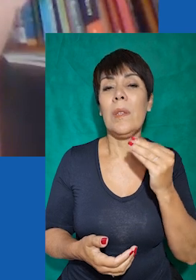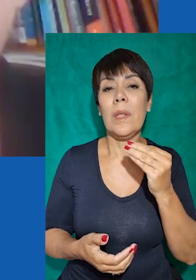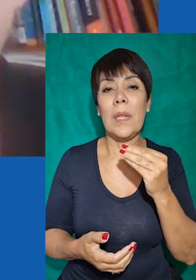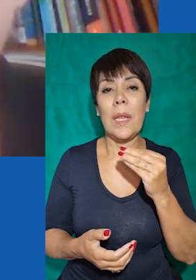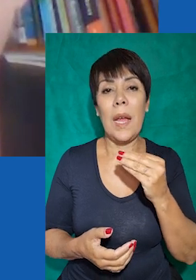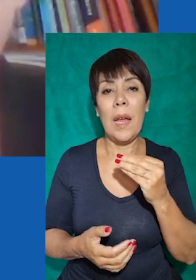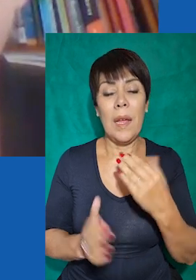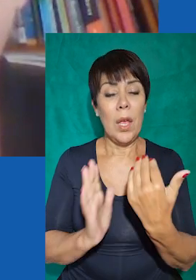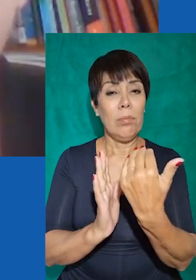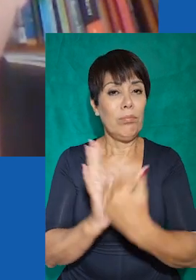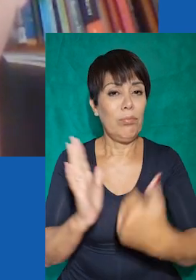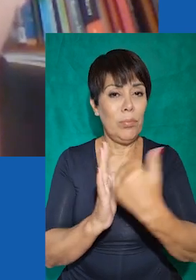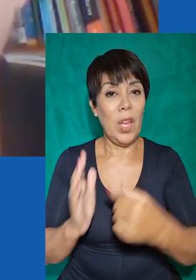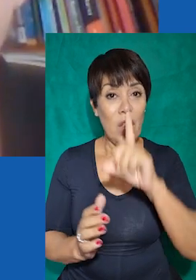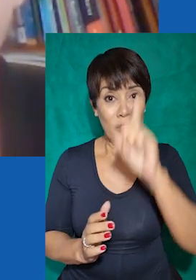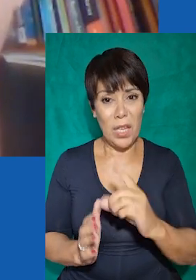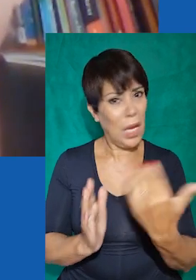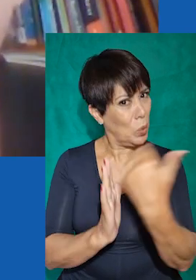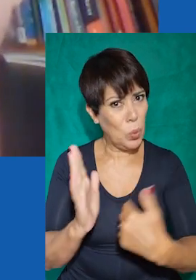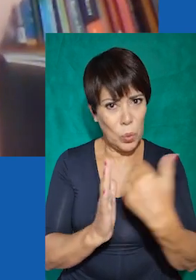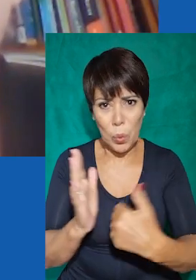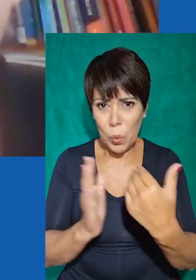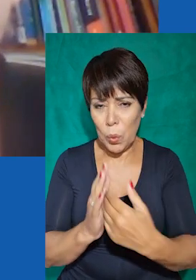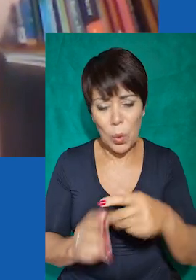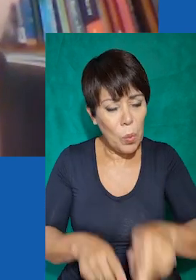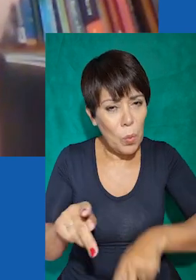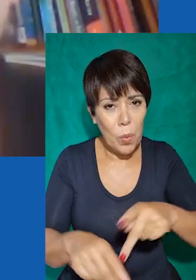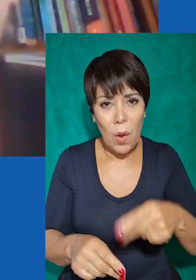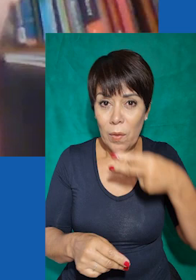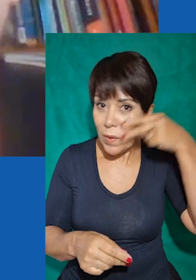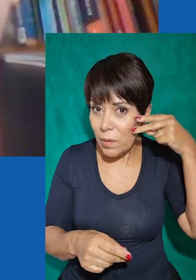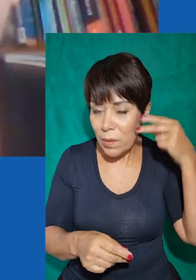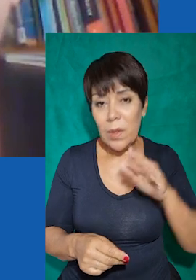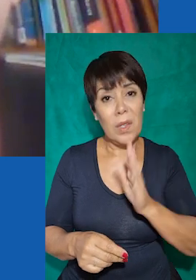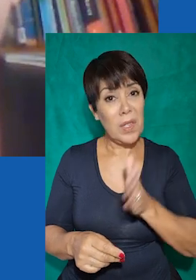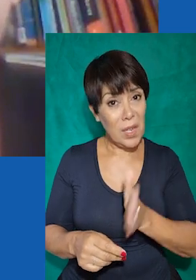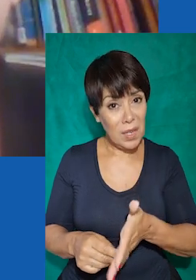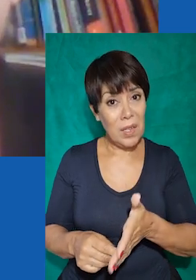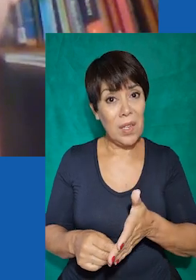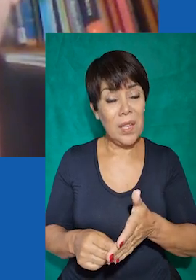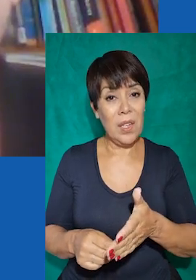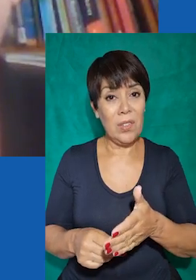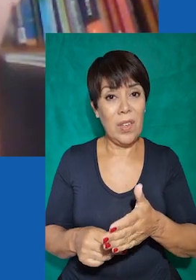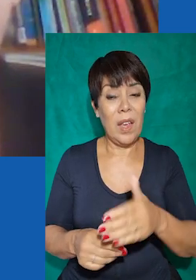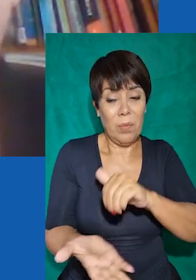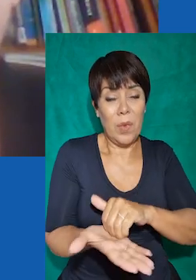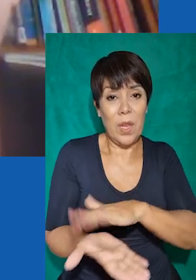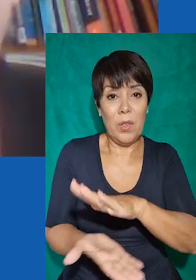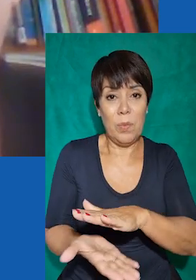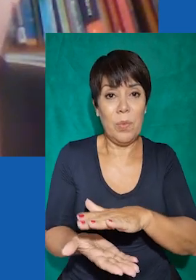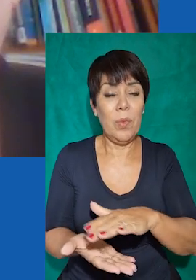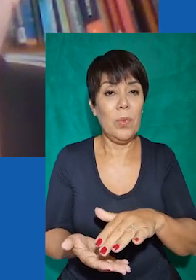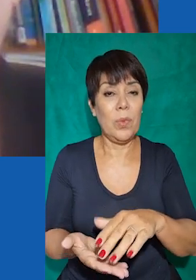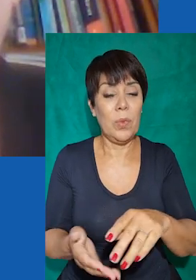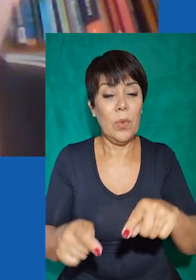tirar os direitos territoriais de todos esses indígenas que tinham sido despojados